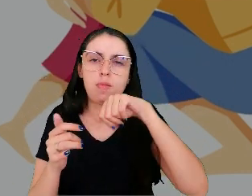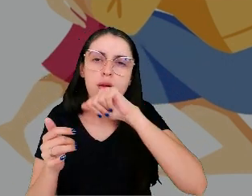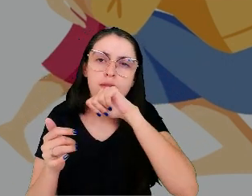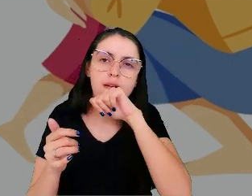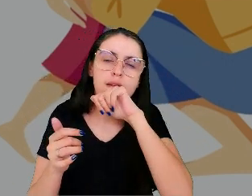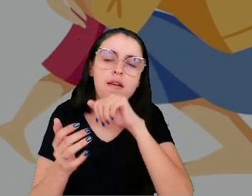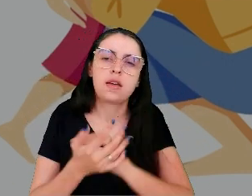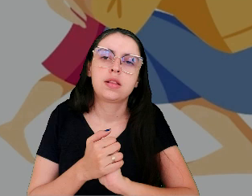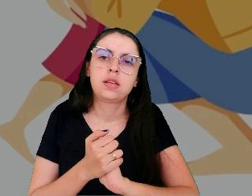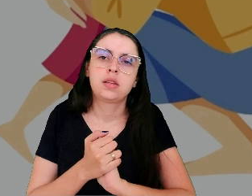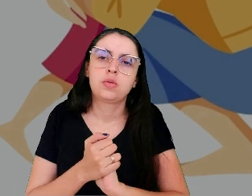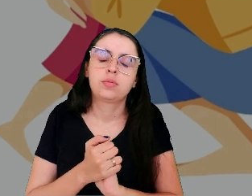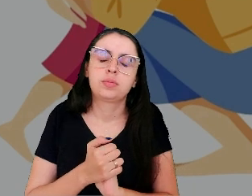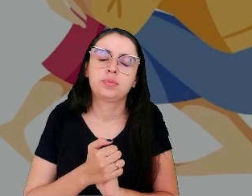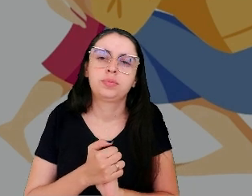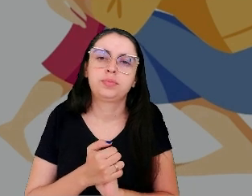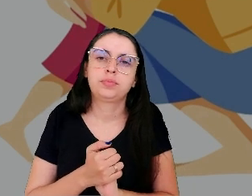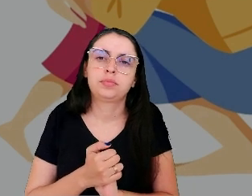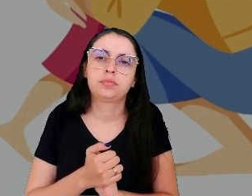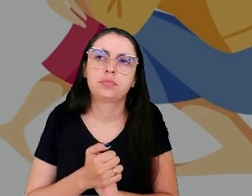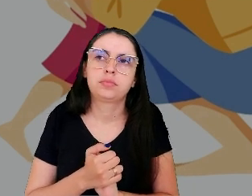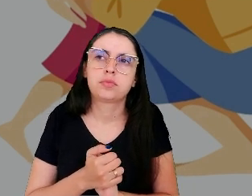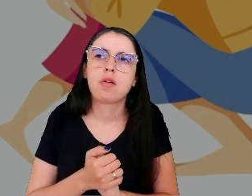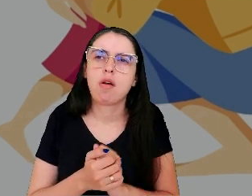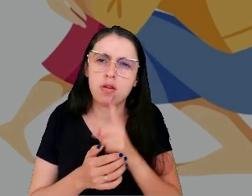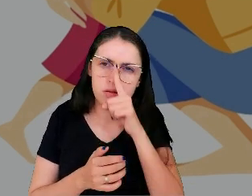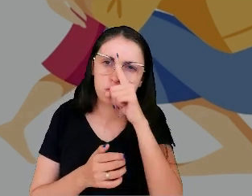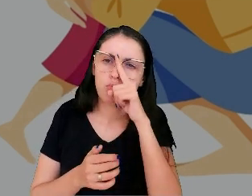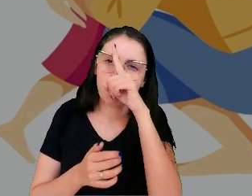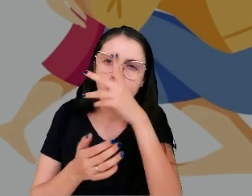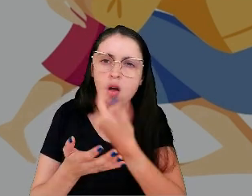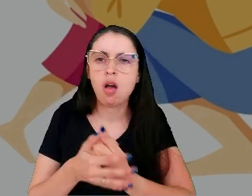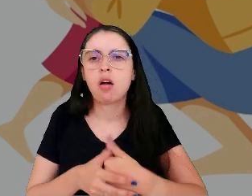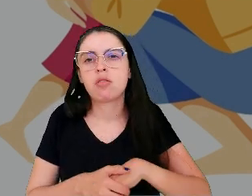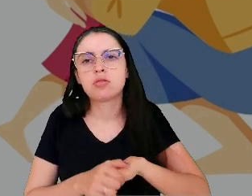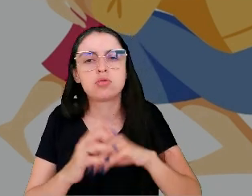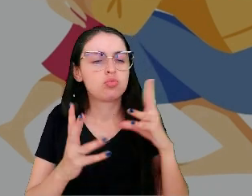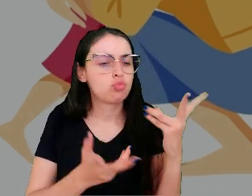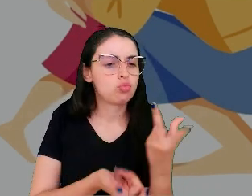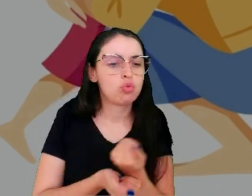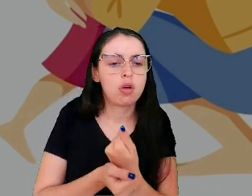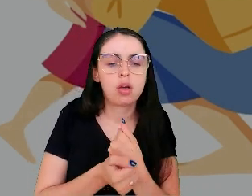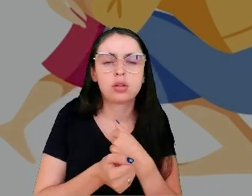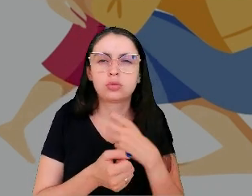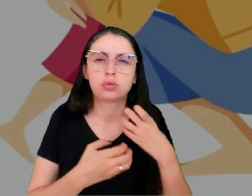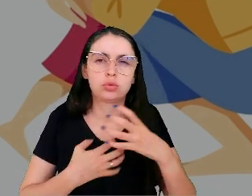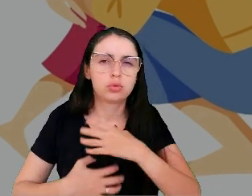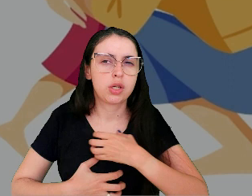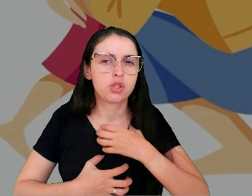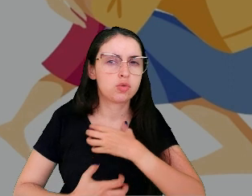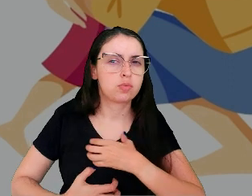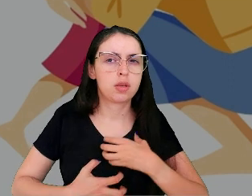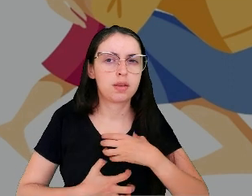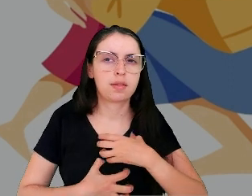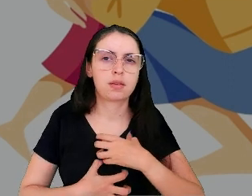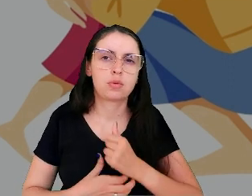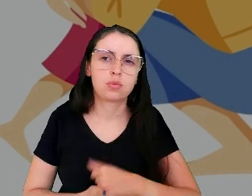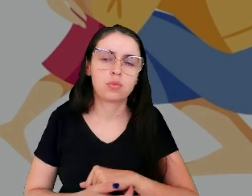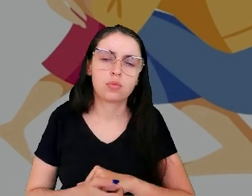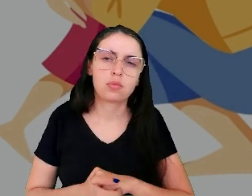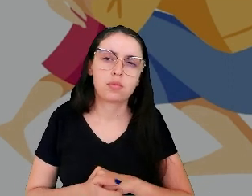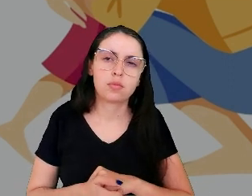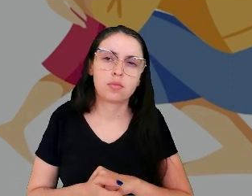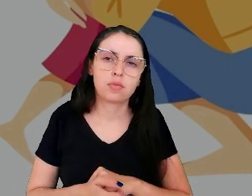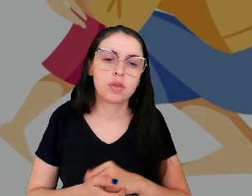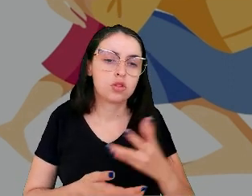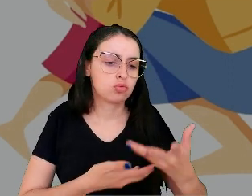É a Pietà, que talvez uma das imagens mais fortes no Ocidente, que permeia todo o nosso inconsciente coletivo, que é